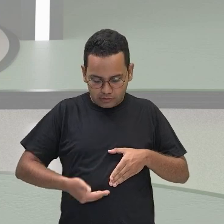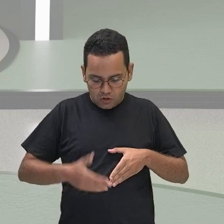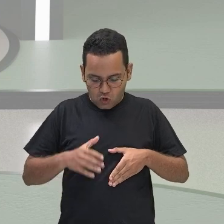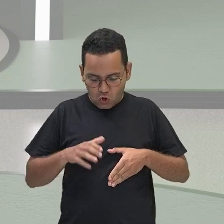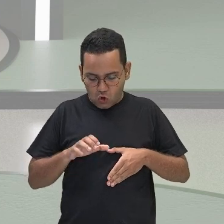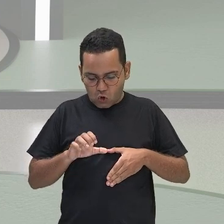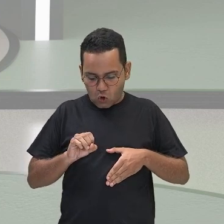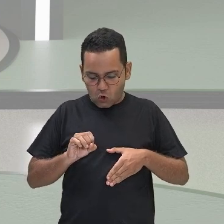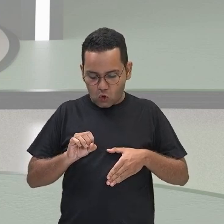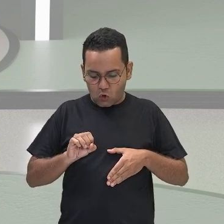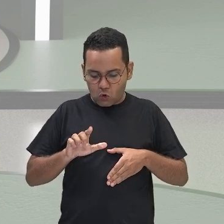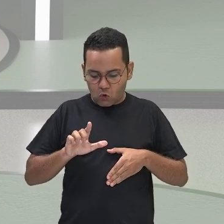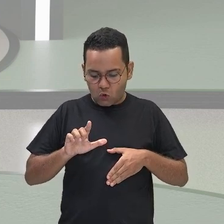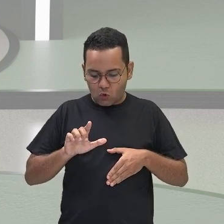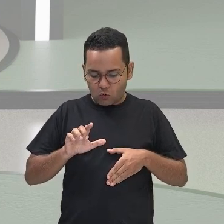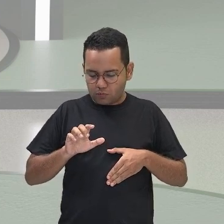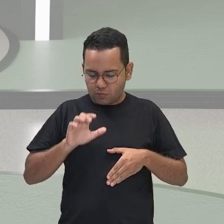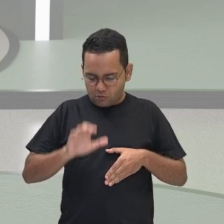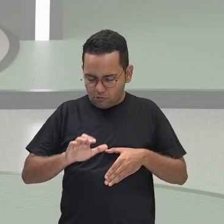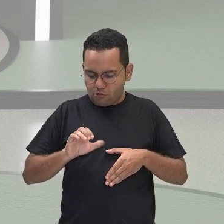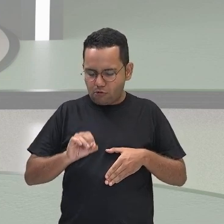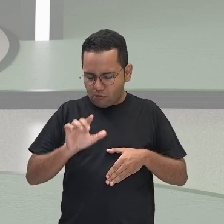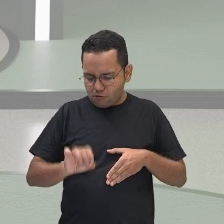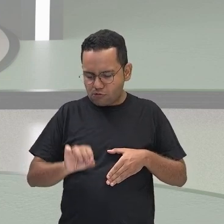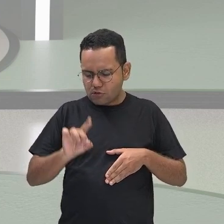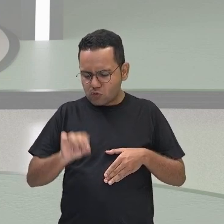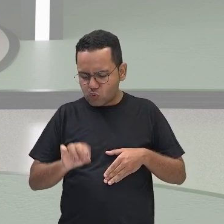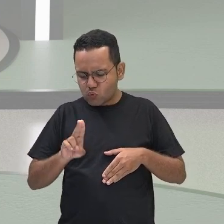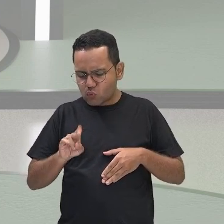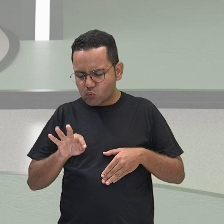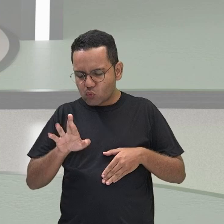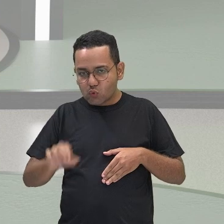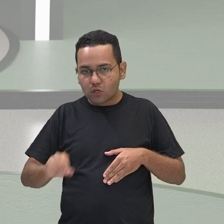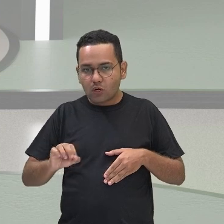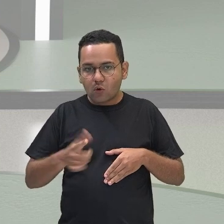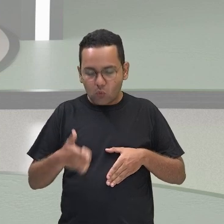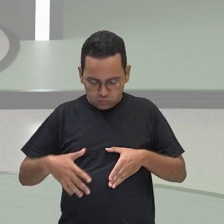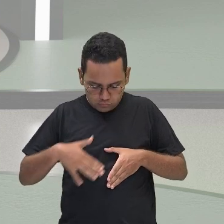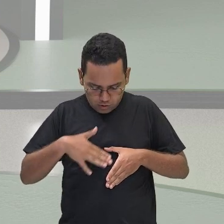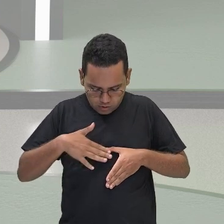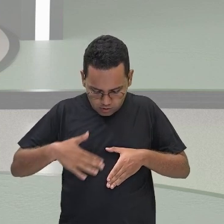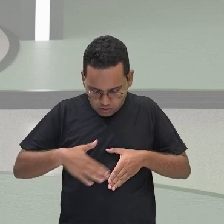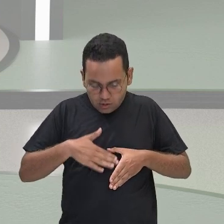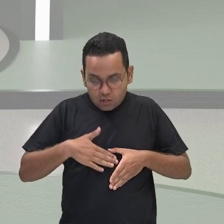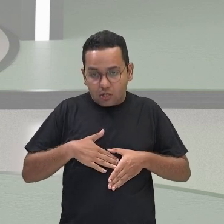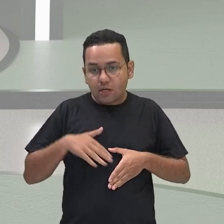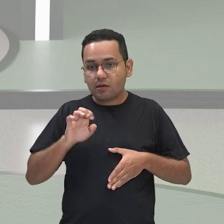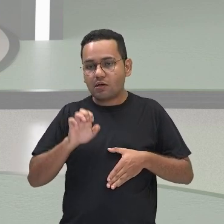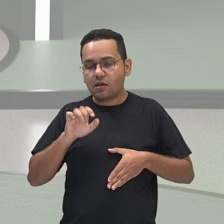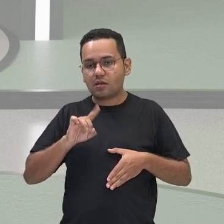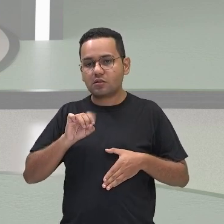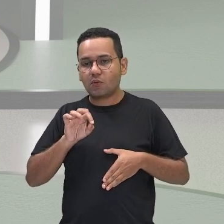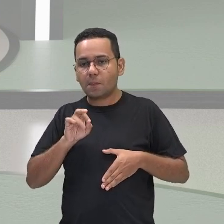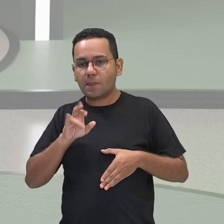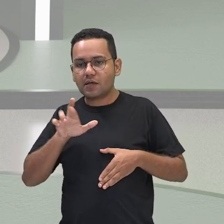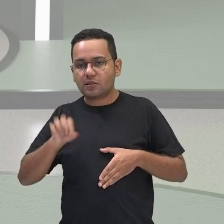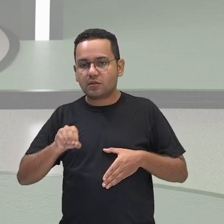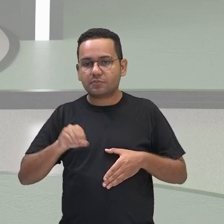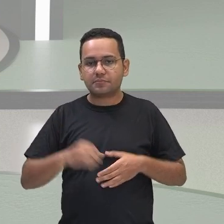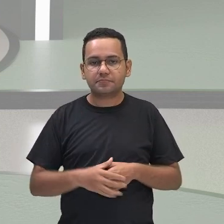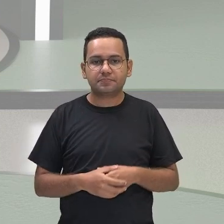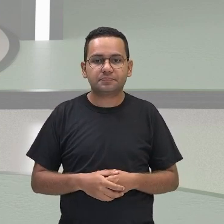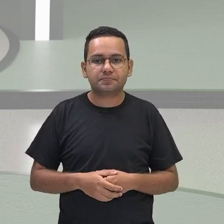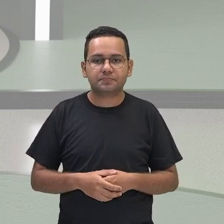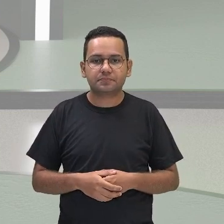o endométrio, que é o tecido que reveste o nosso útero, e os